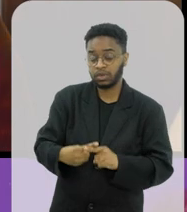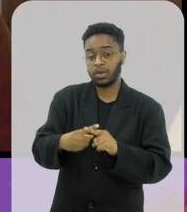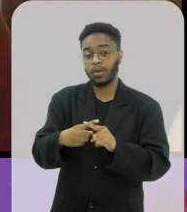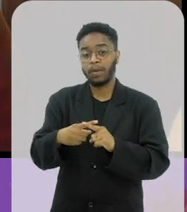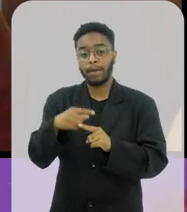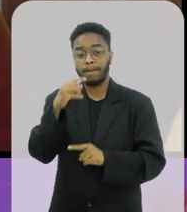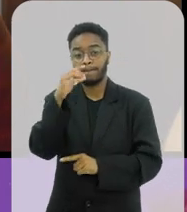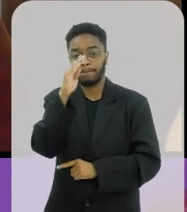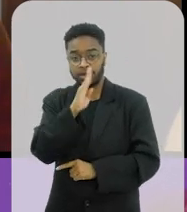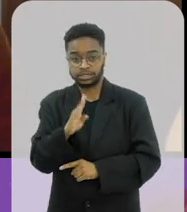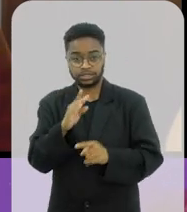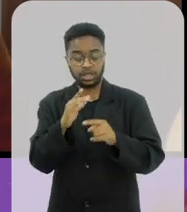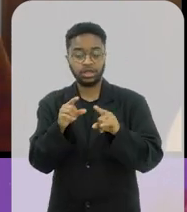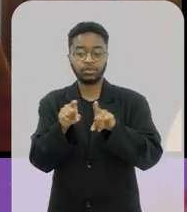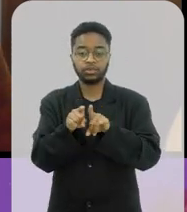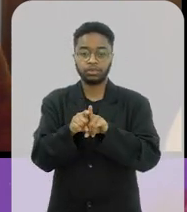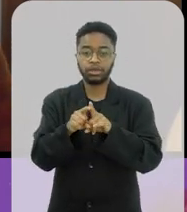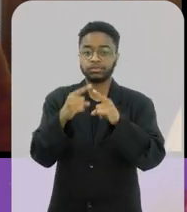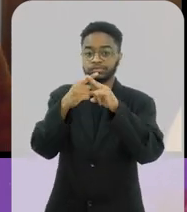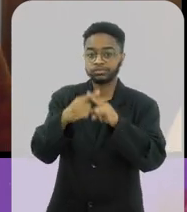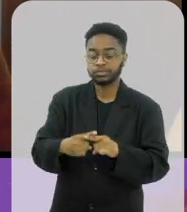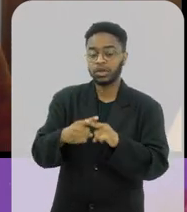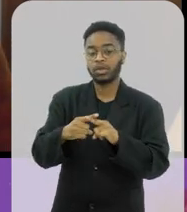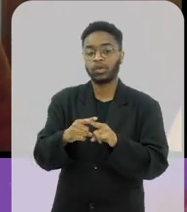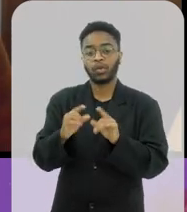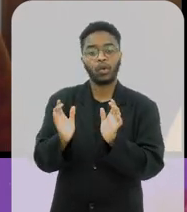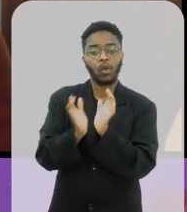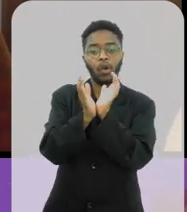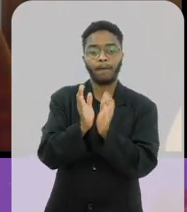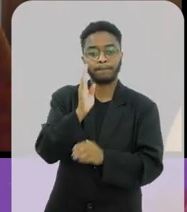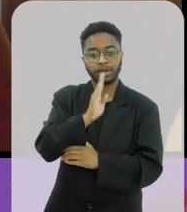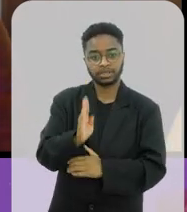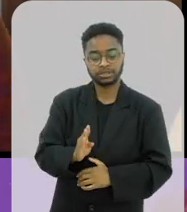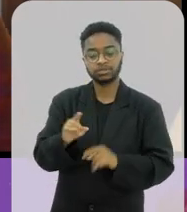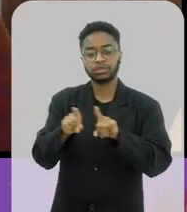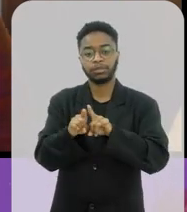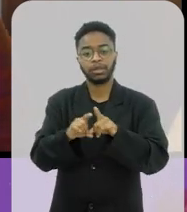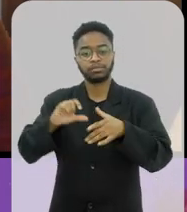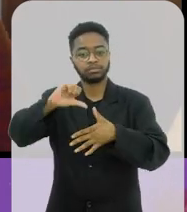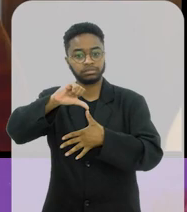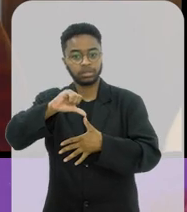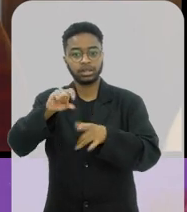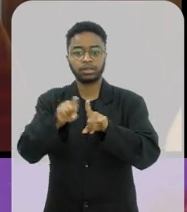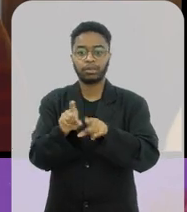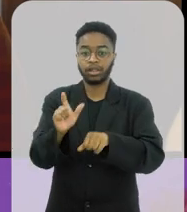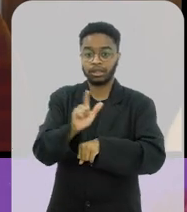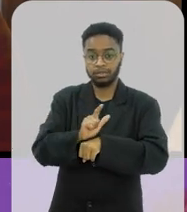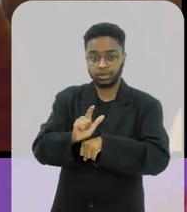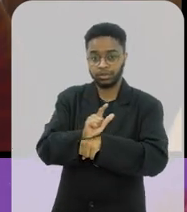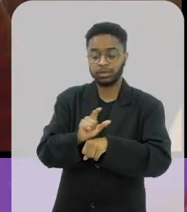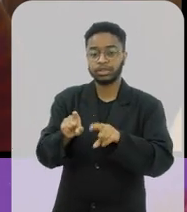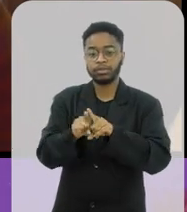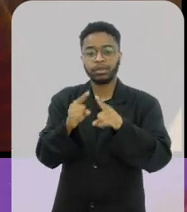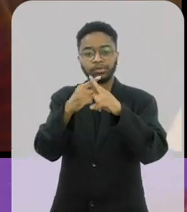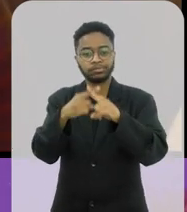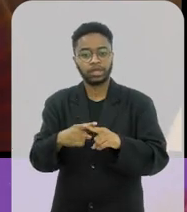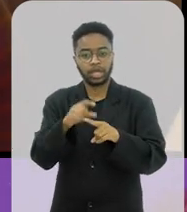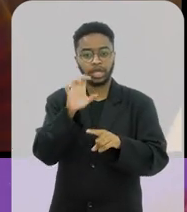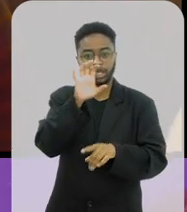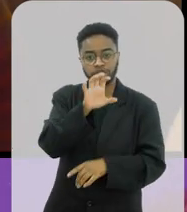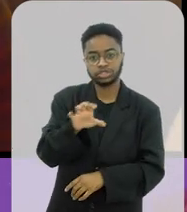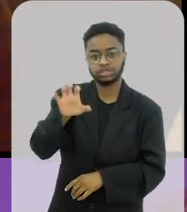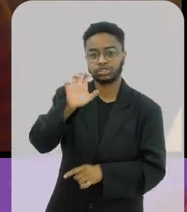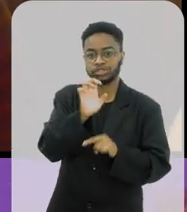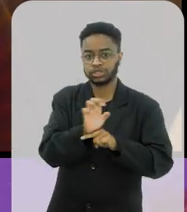Brasileiro, com jogos da Copa do Brasil, com jogos da Copa Sul-Americana, da Libertadores, né, dos campeonatos estaduais